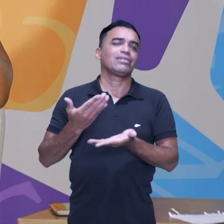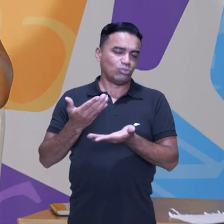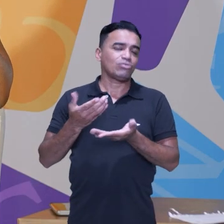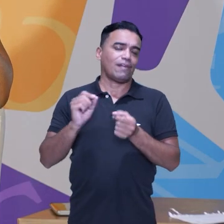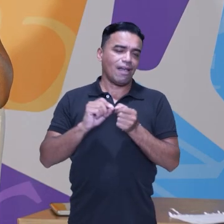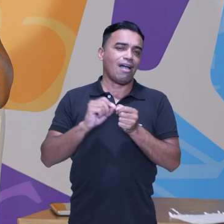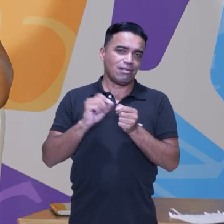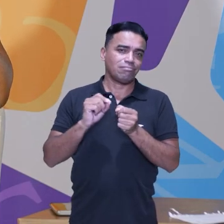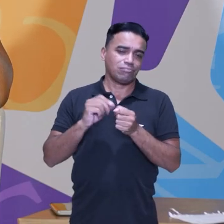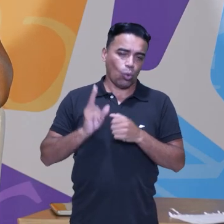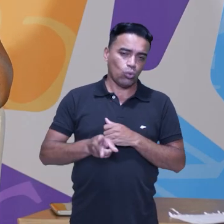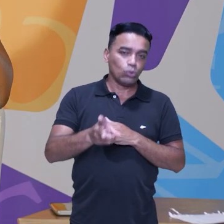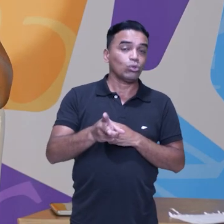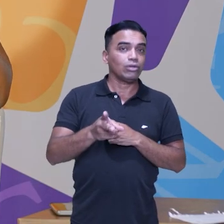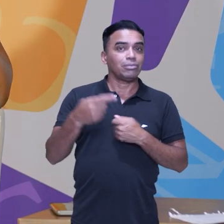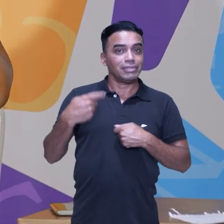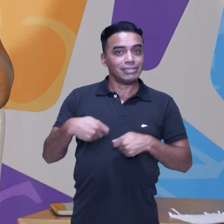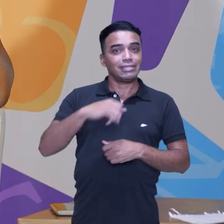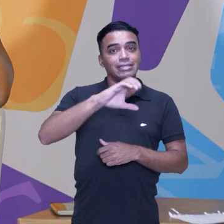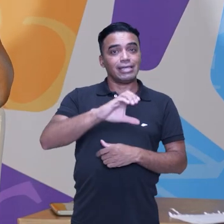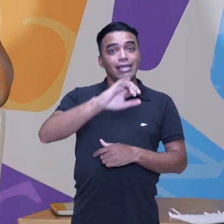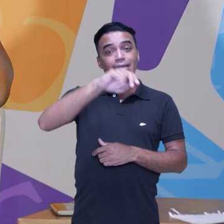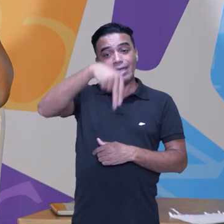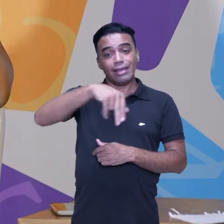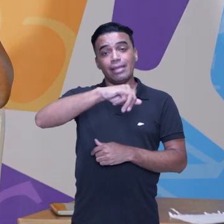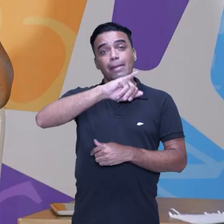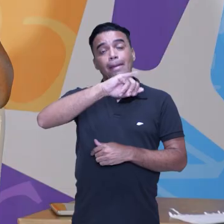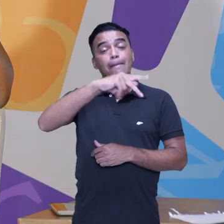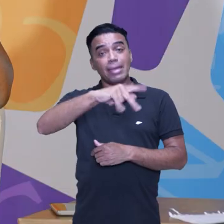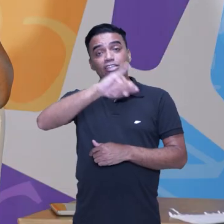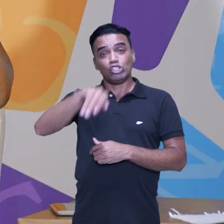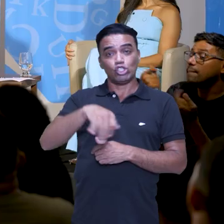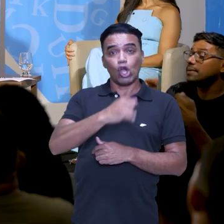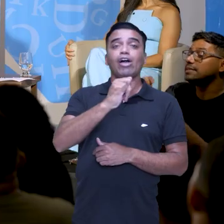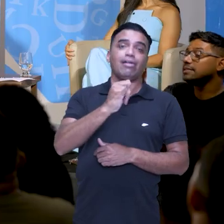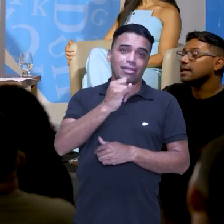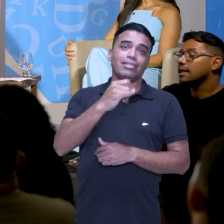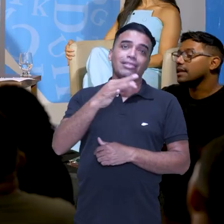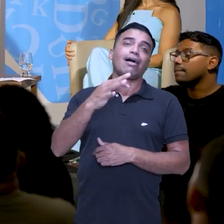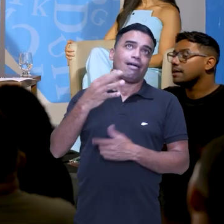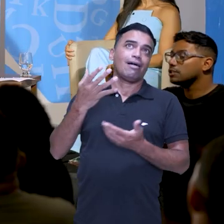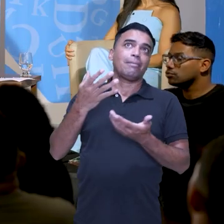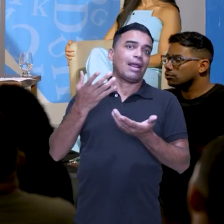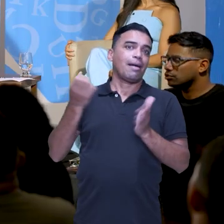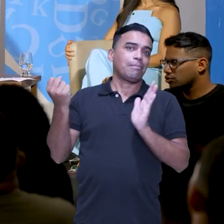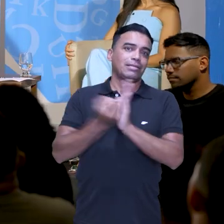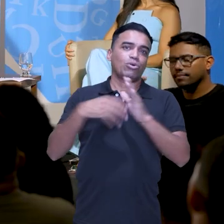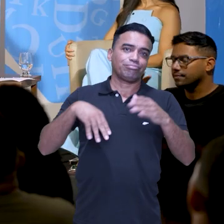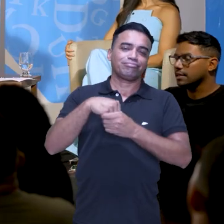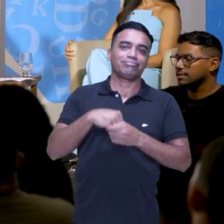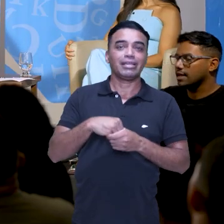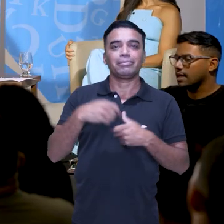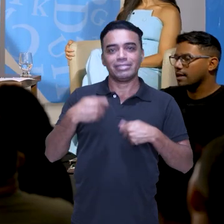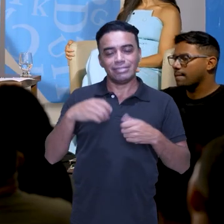execução. Então, é necessário que tenha um CNPJ, uma associação, para que possa ser inserido nesse sentido de patrimônio, né? Sim, cultural.